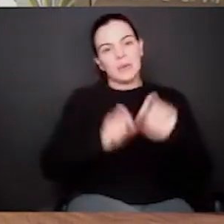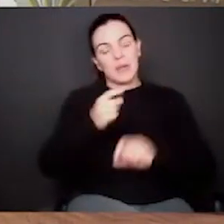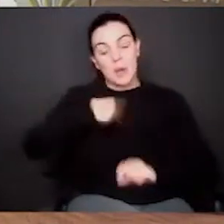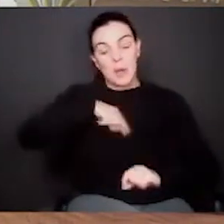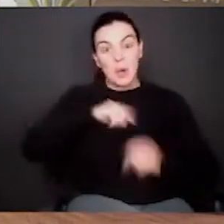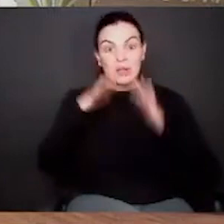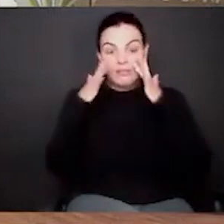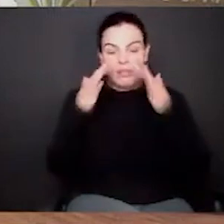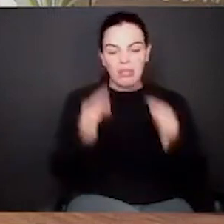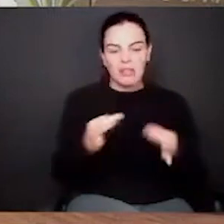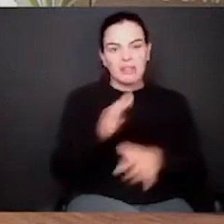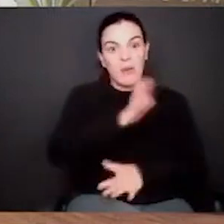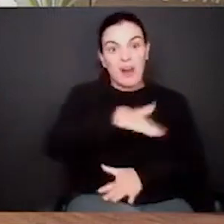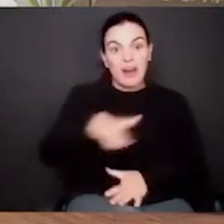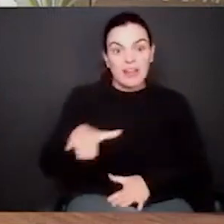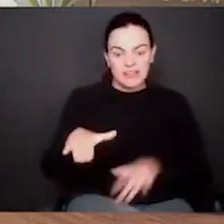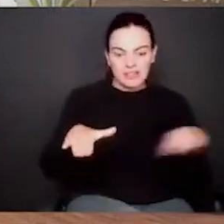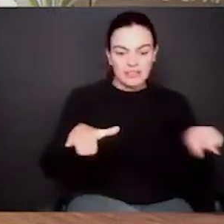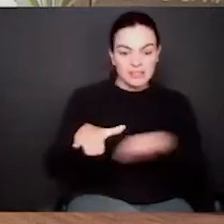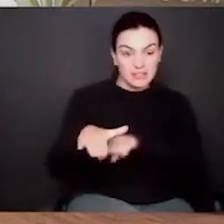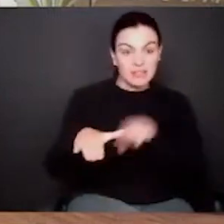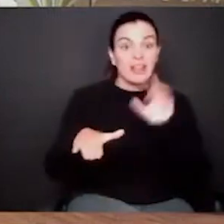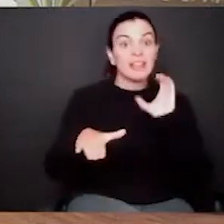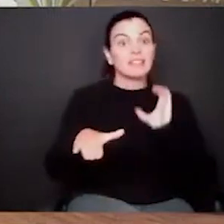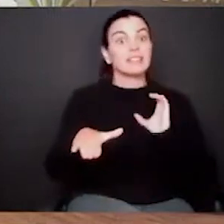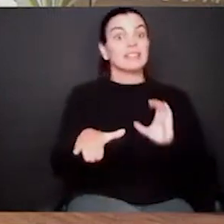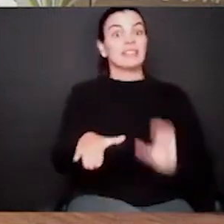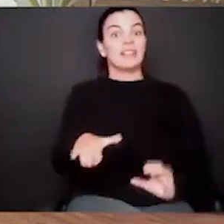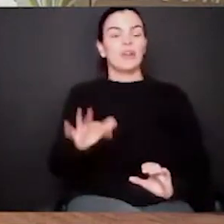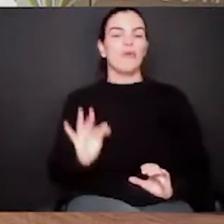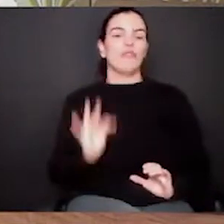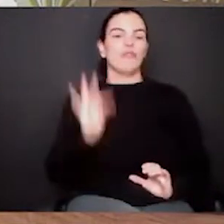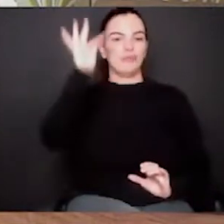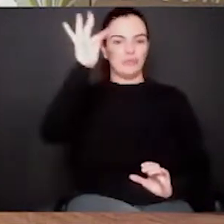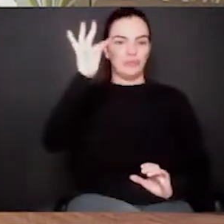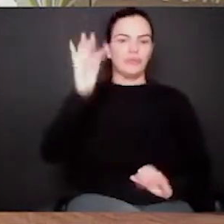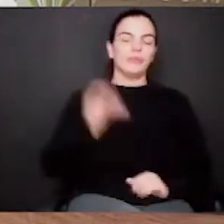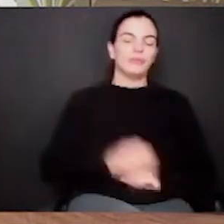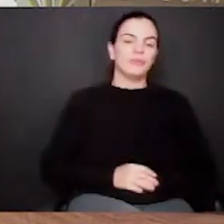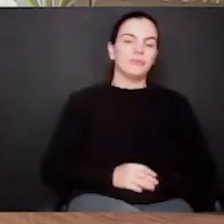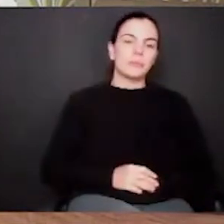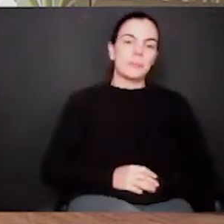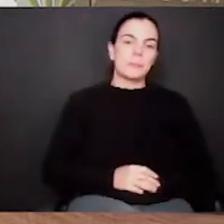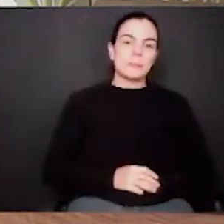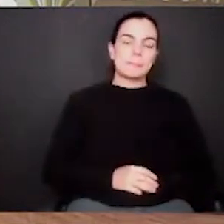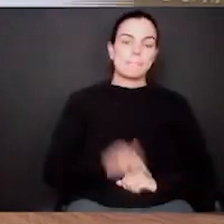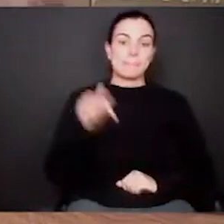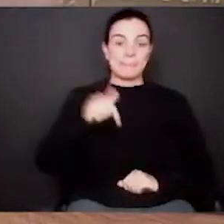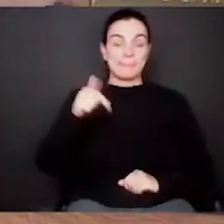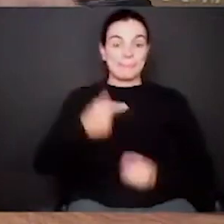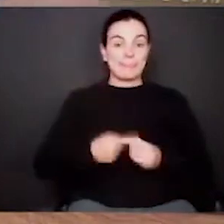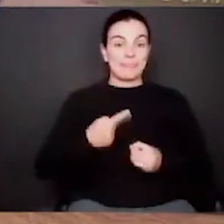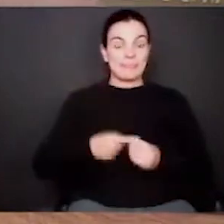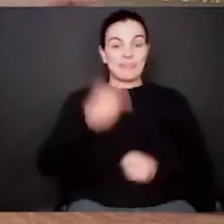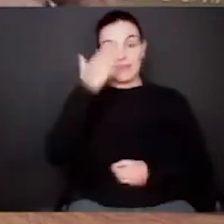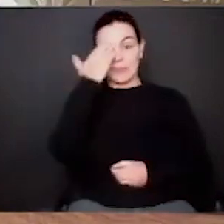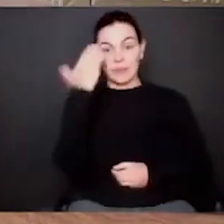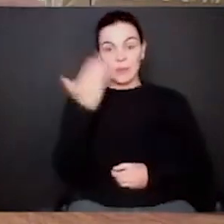criança que é o nosso cidadão do amanhã. Em Curitiba, o plano municipal,